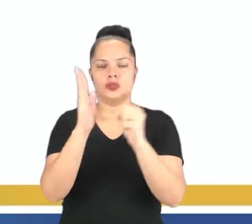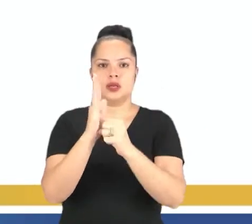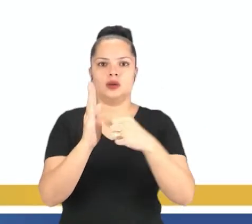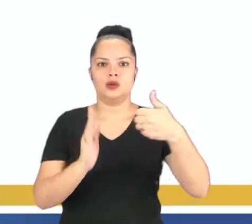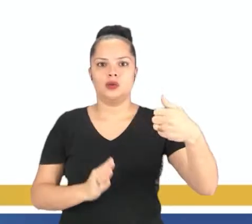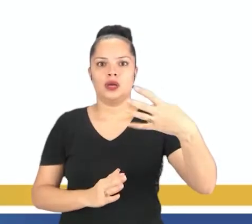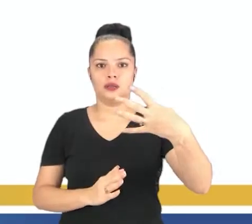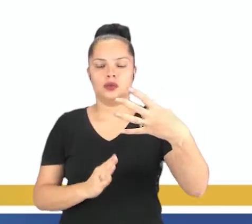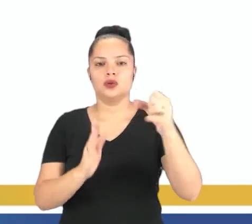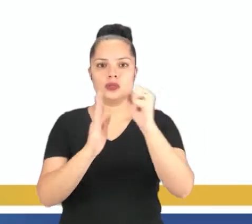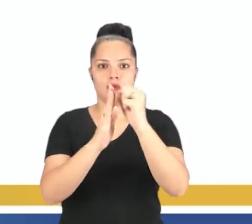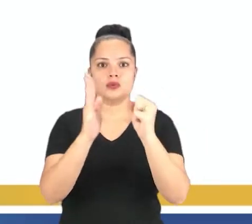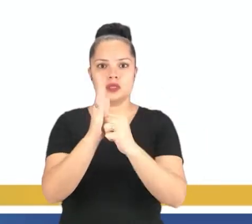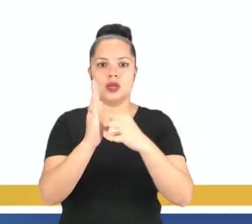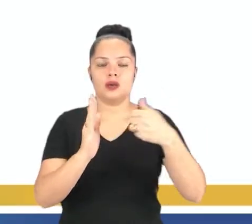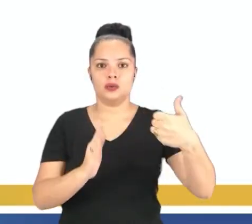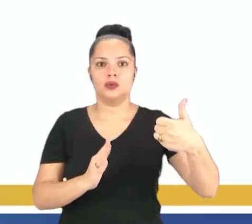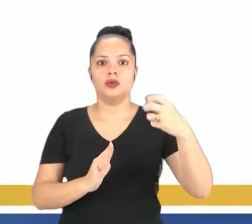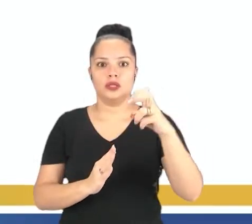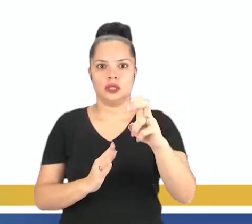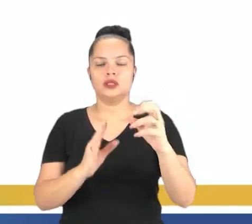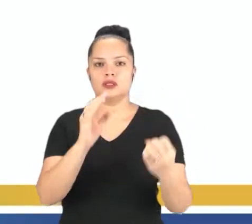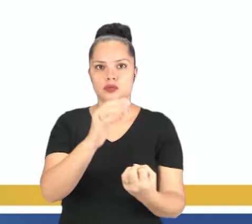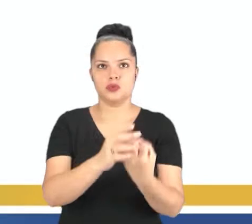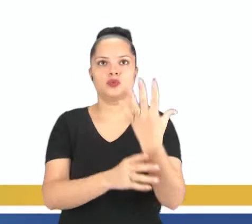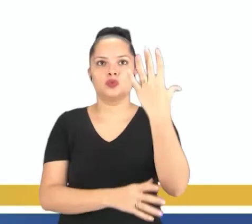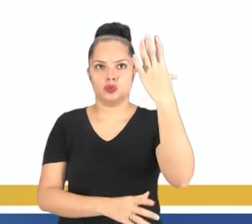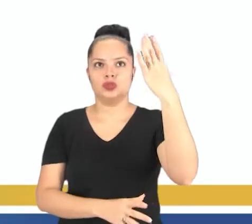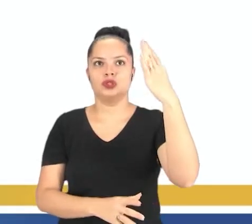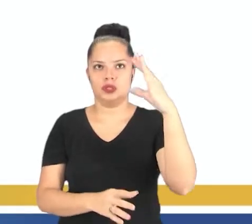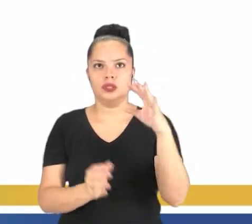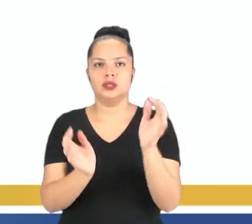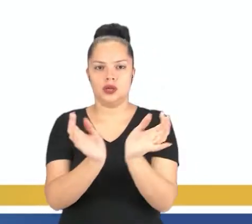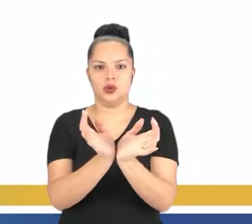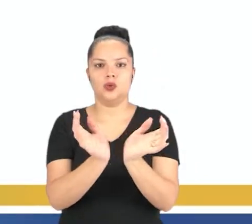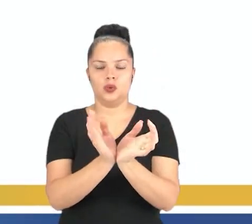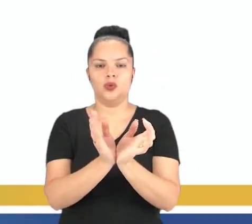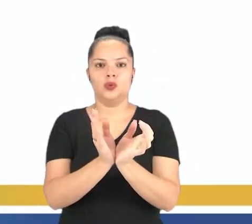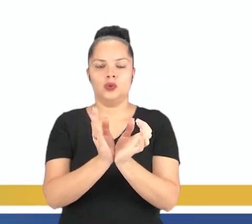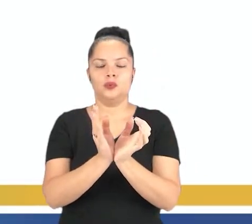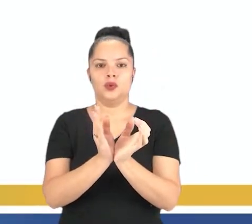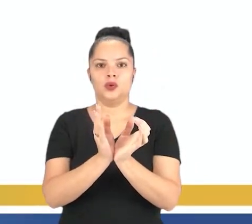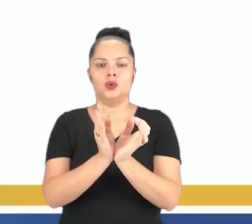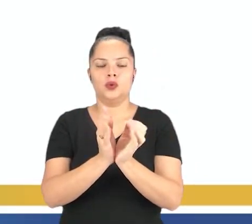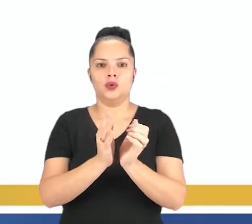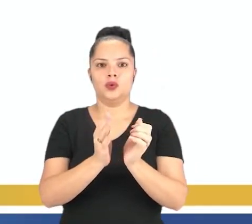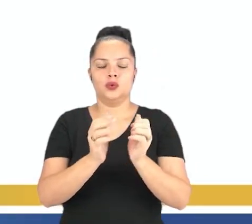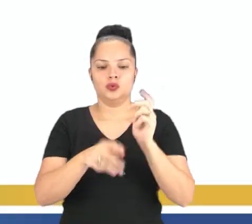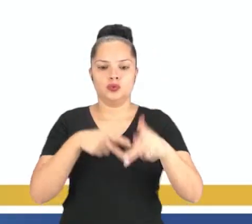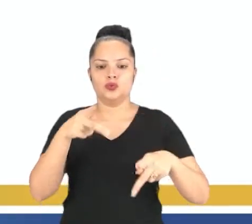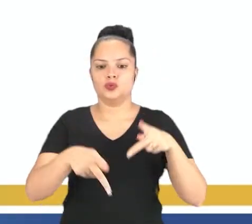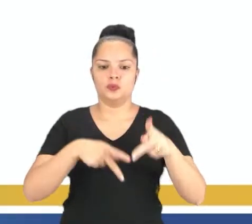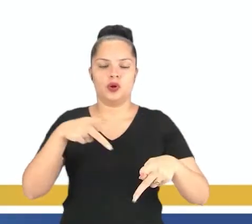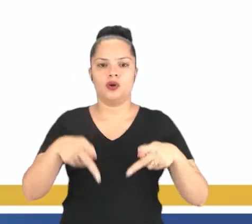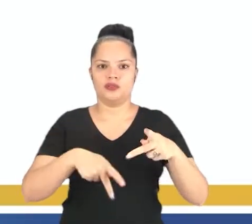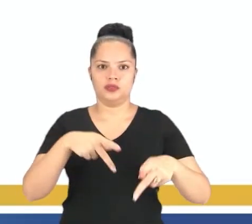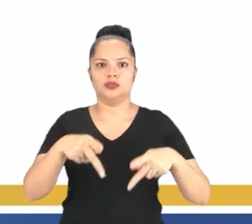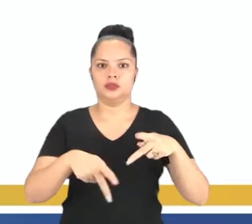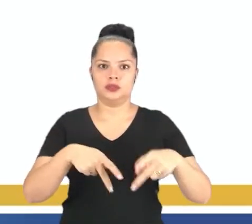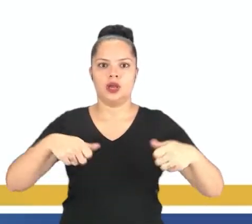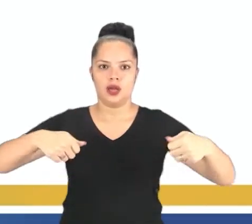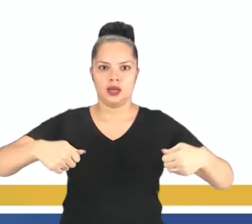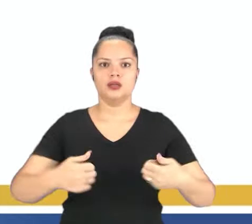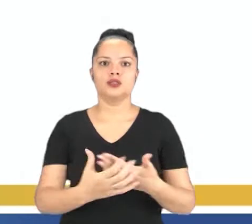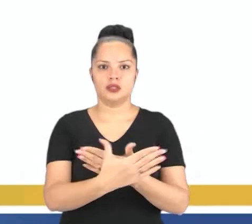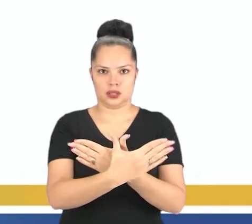sai a partir do século 14 eles formam Federação Asteca ta observando esse esquema que nós vamos ter lá A